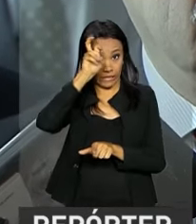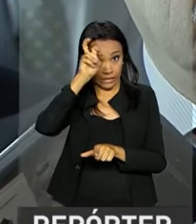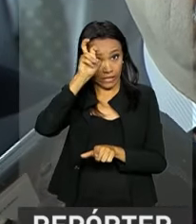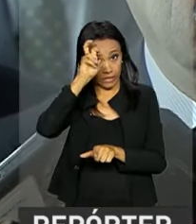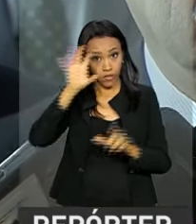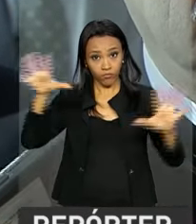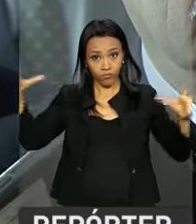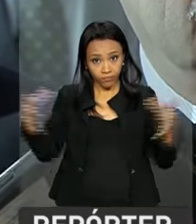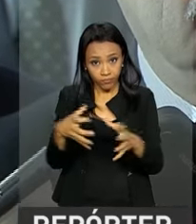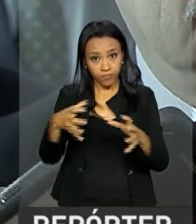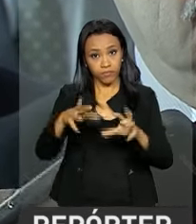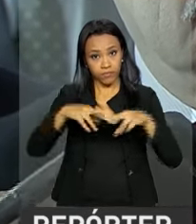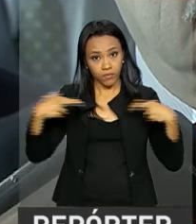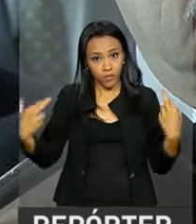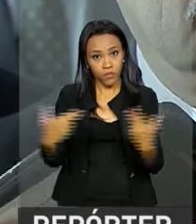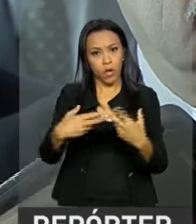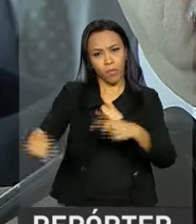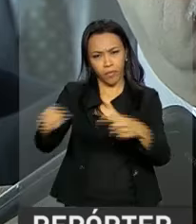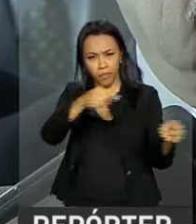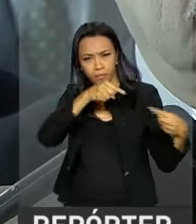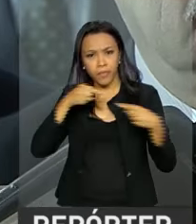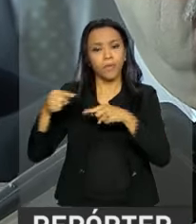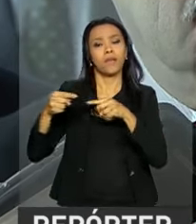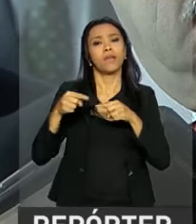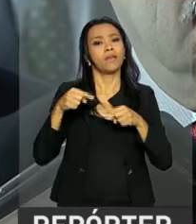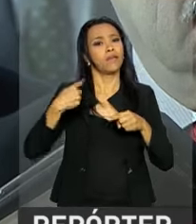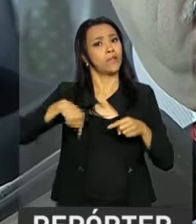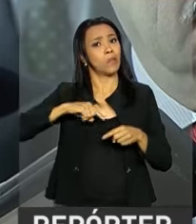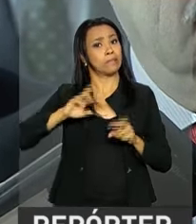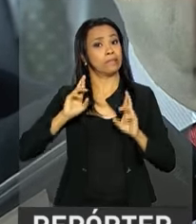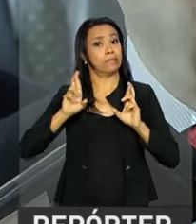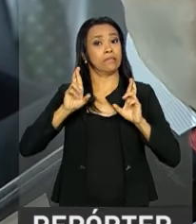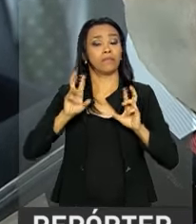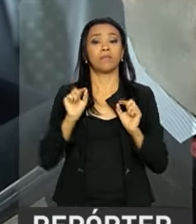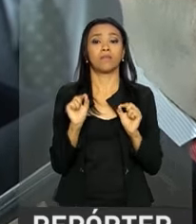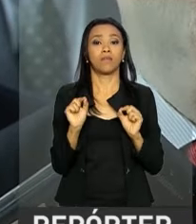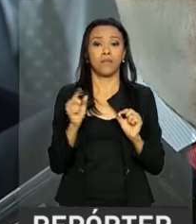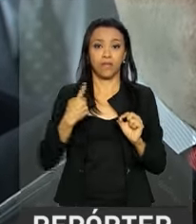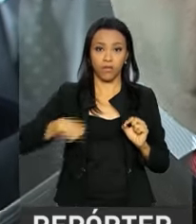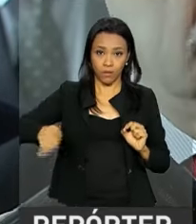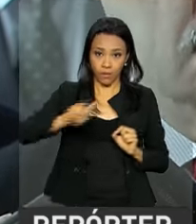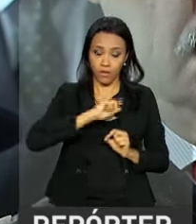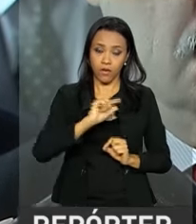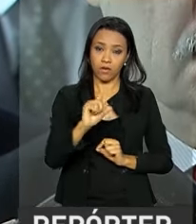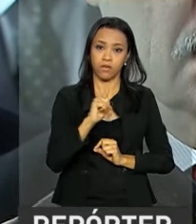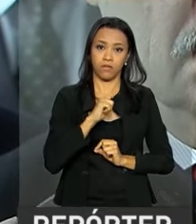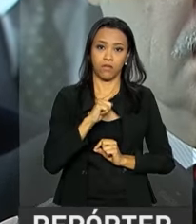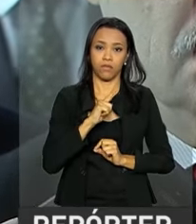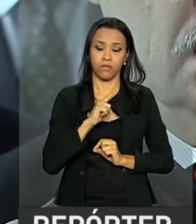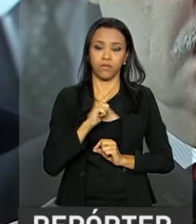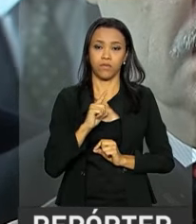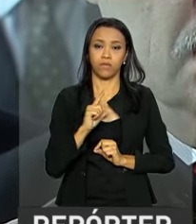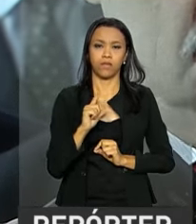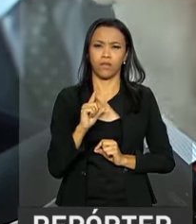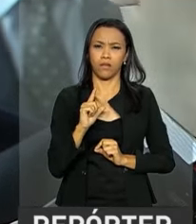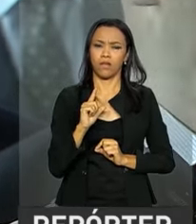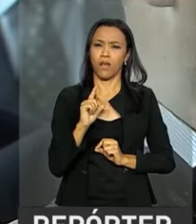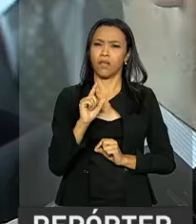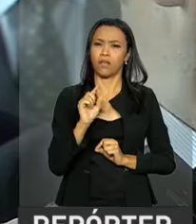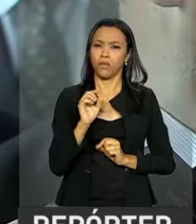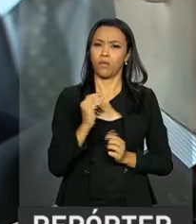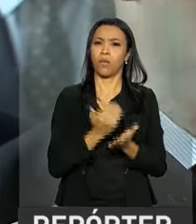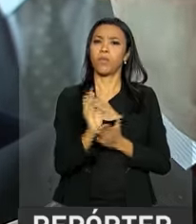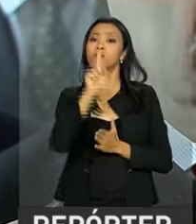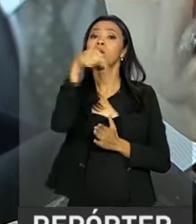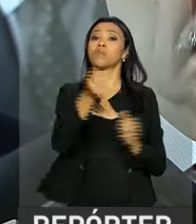conjuntamente, e a expectativa é de que tenhamos, até o início da semana